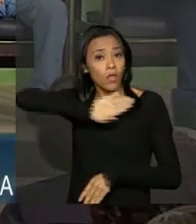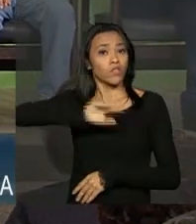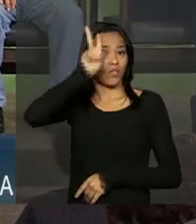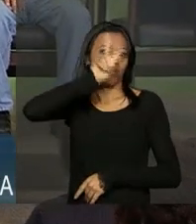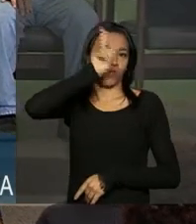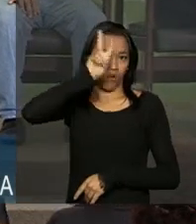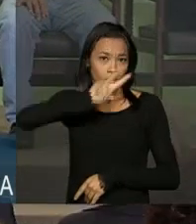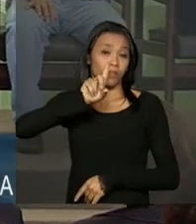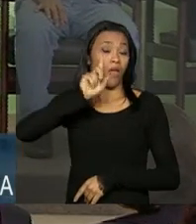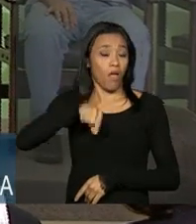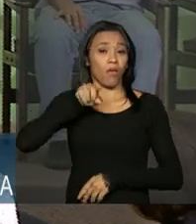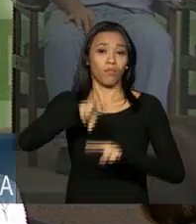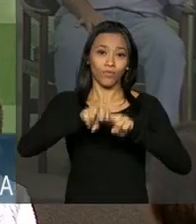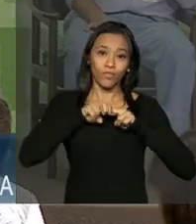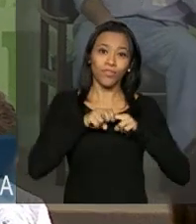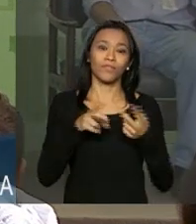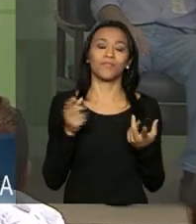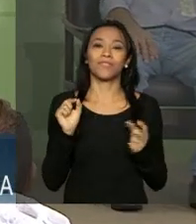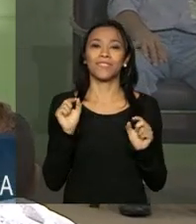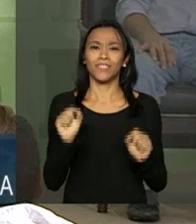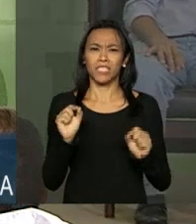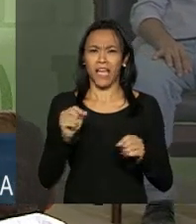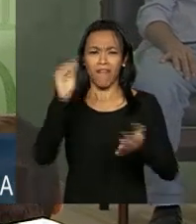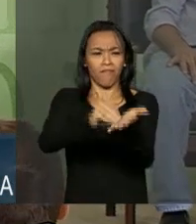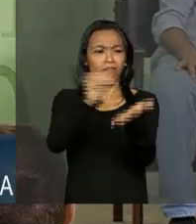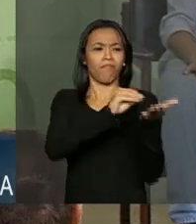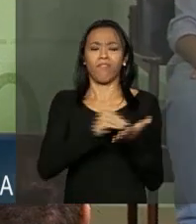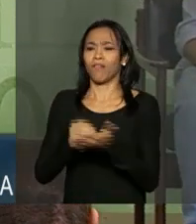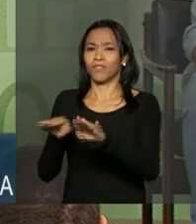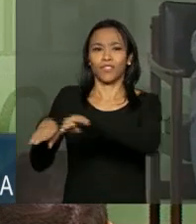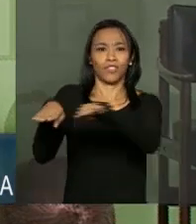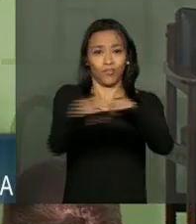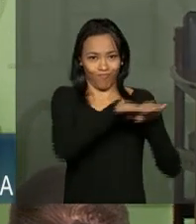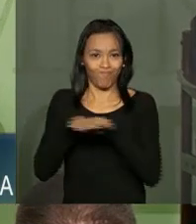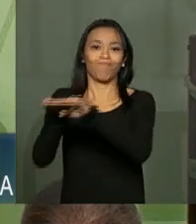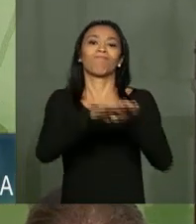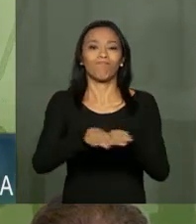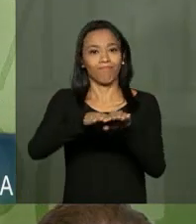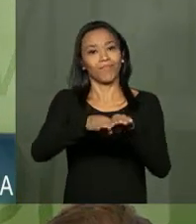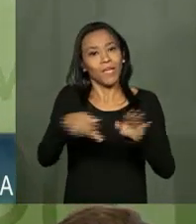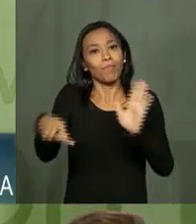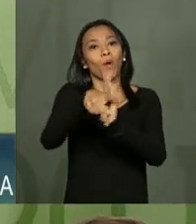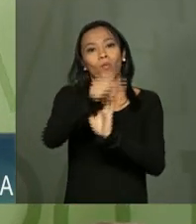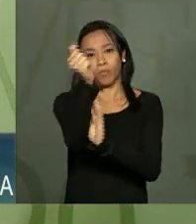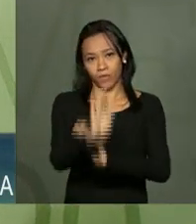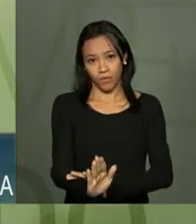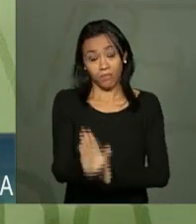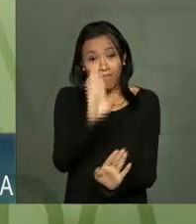uma das razões para a imensa desigualdade que caracteriza o Brasil.